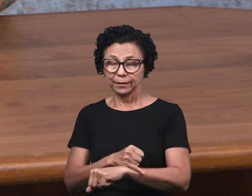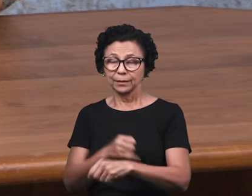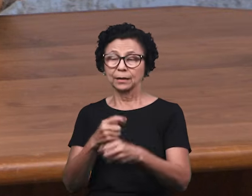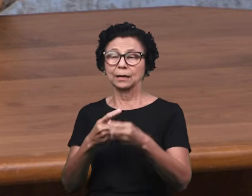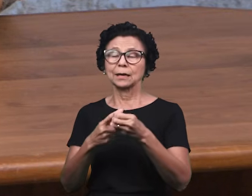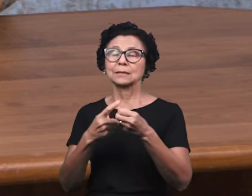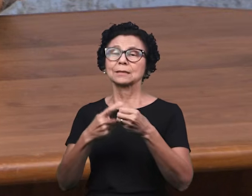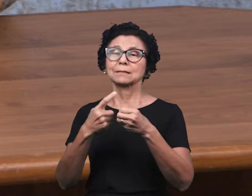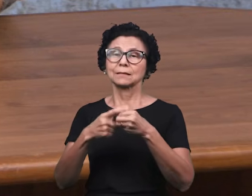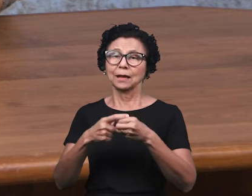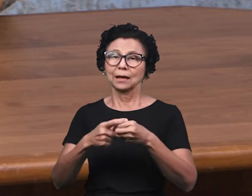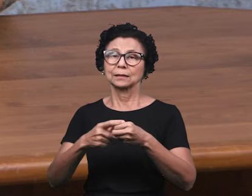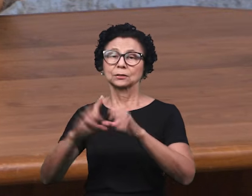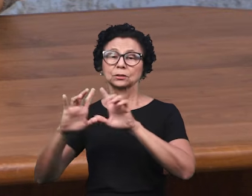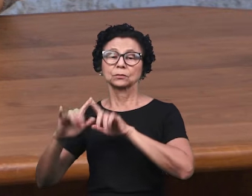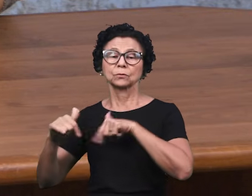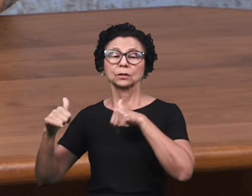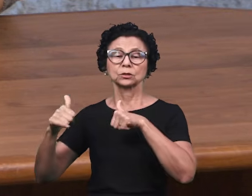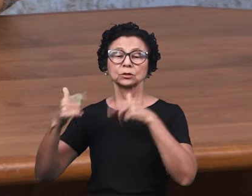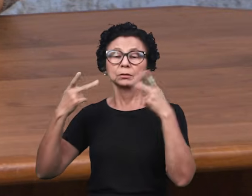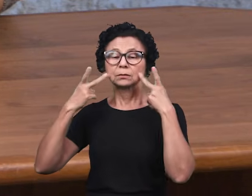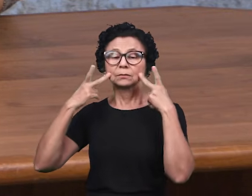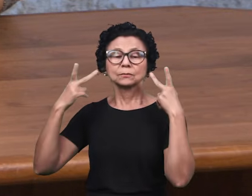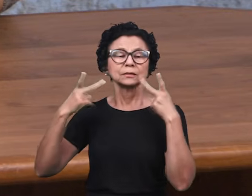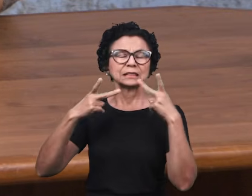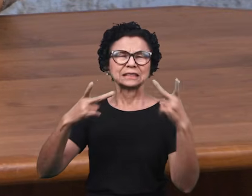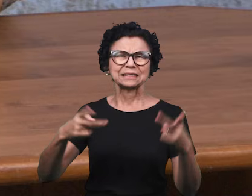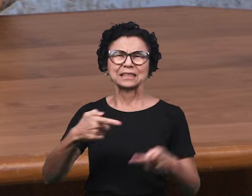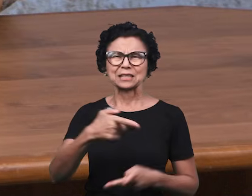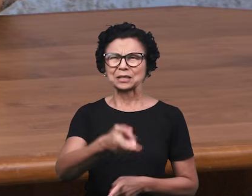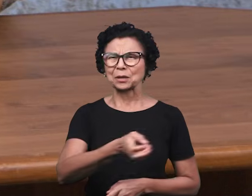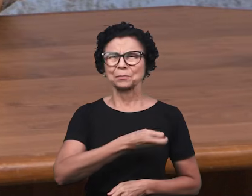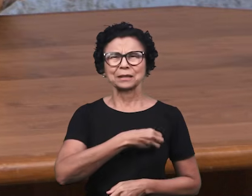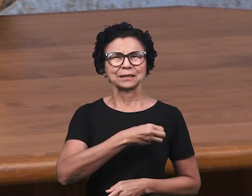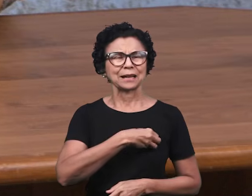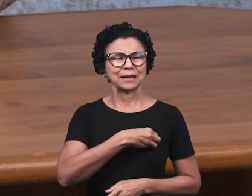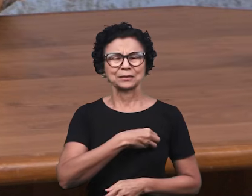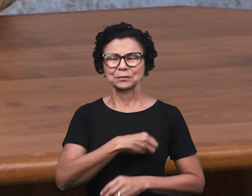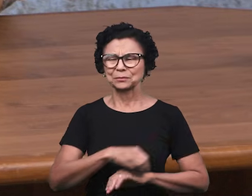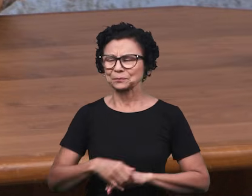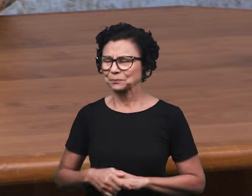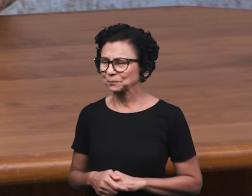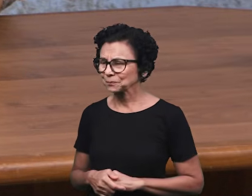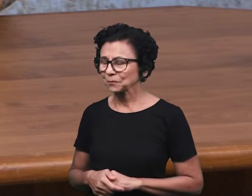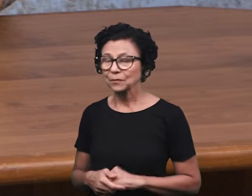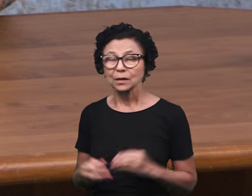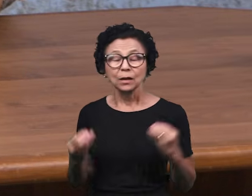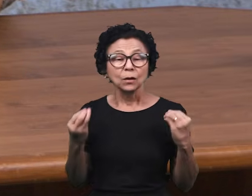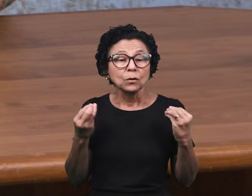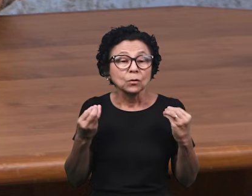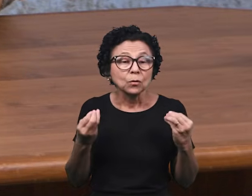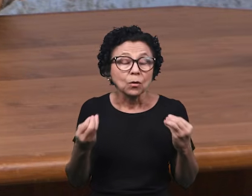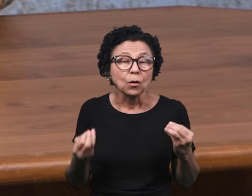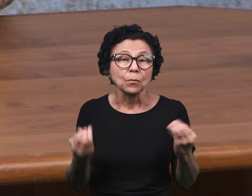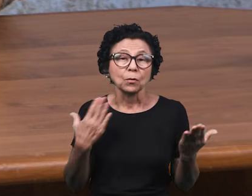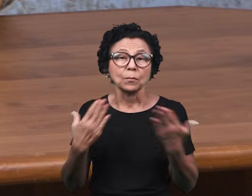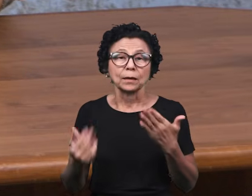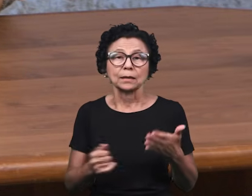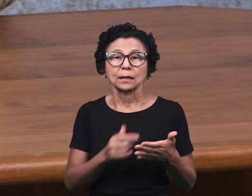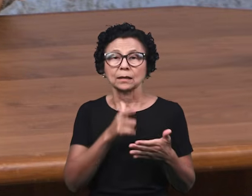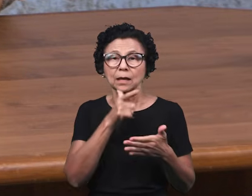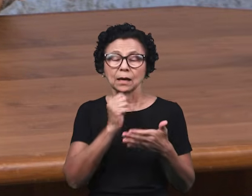de ser visitada, só opressão há no meio dela. Como a fonte produz as suas